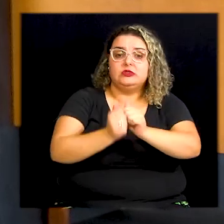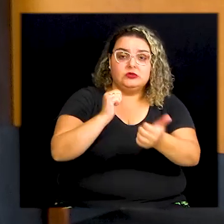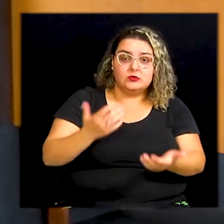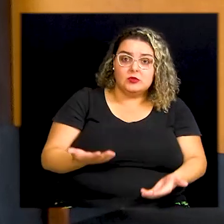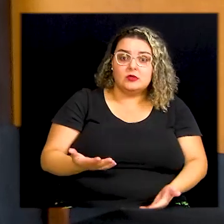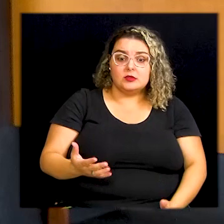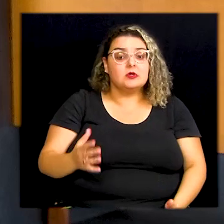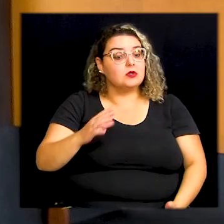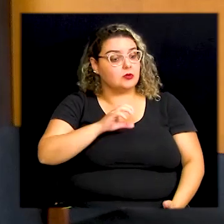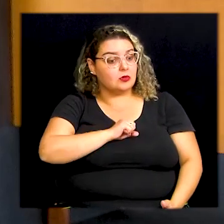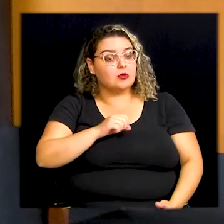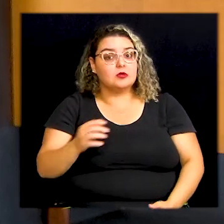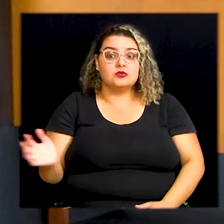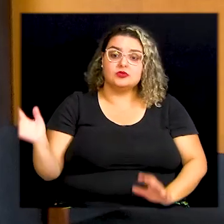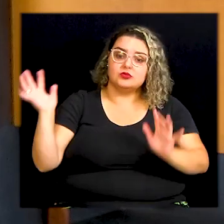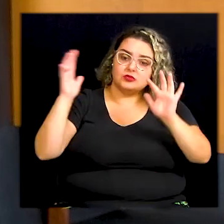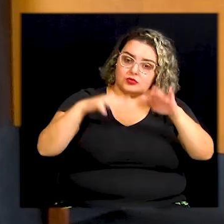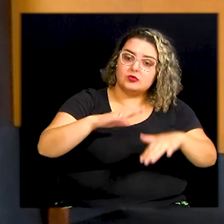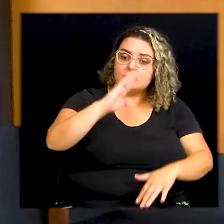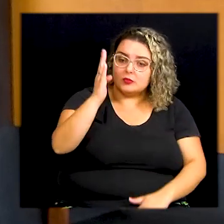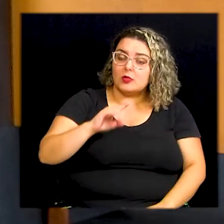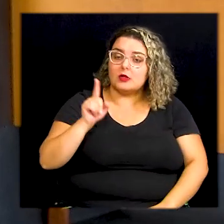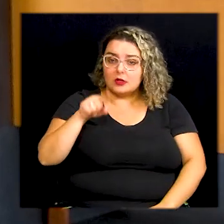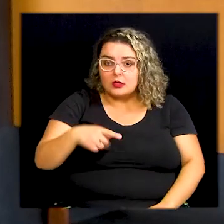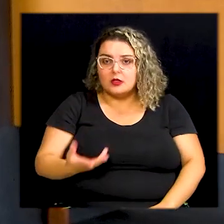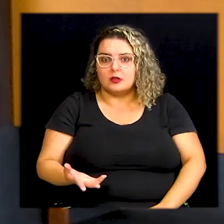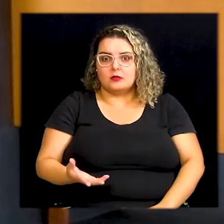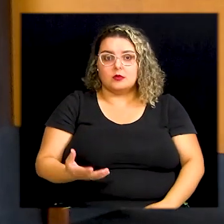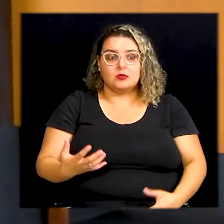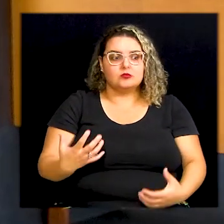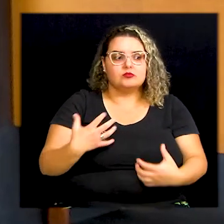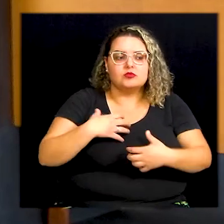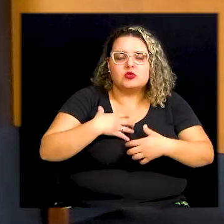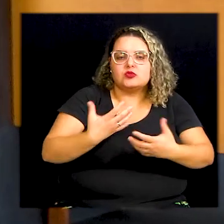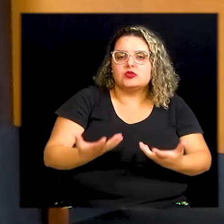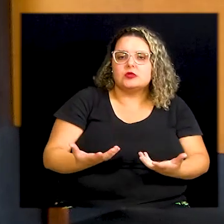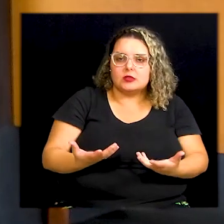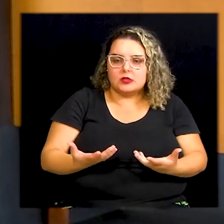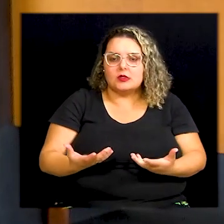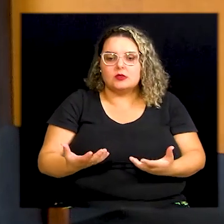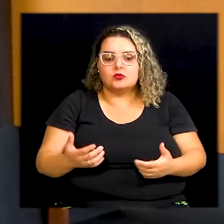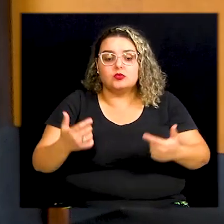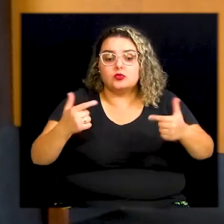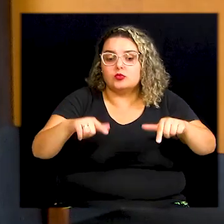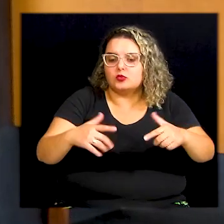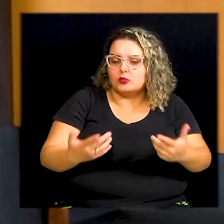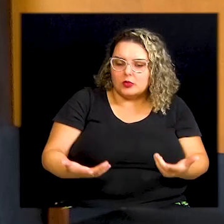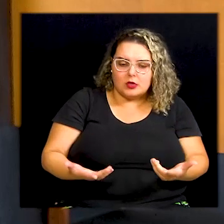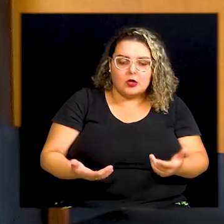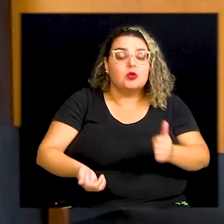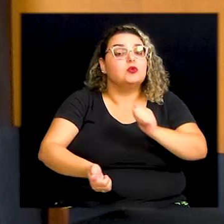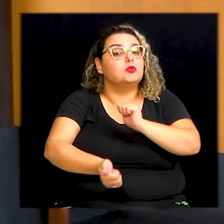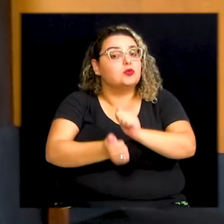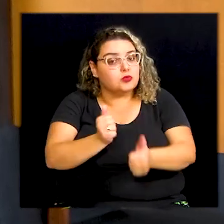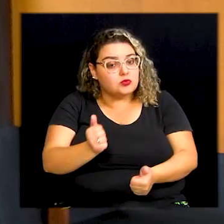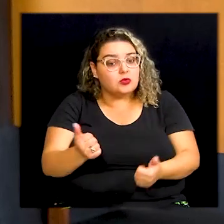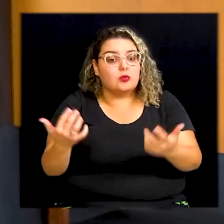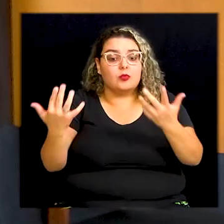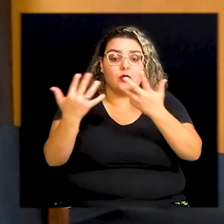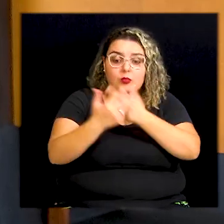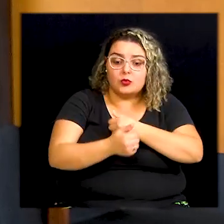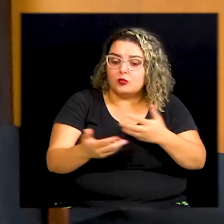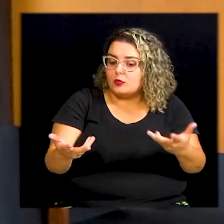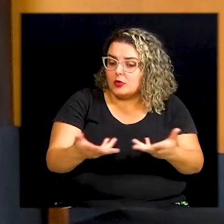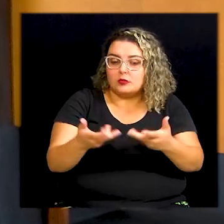e eu acho que eles gostam também de vir para o Brasil por conta disso, por conta do clima, por conta do ambiente, por conta do futebol, que é um